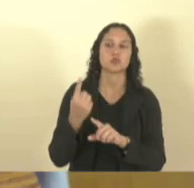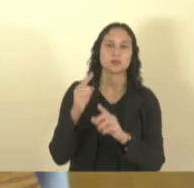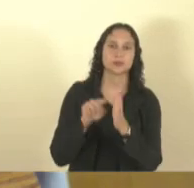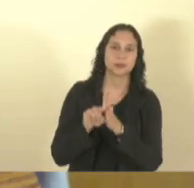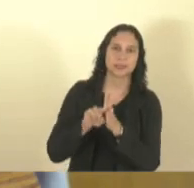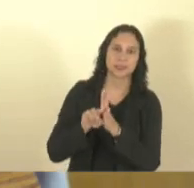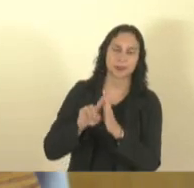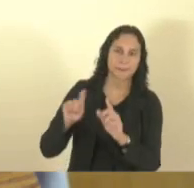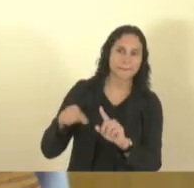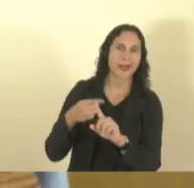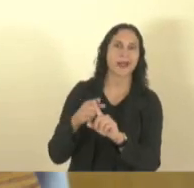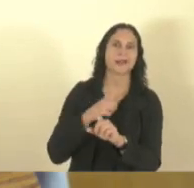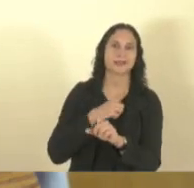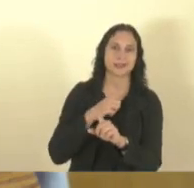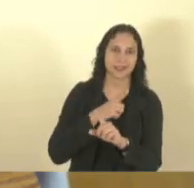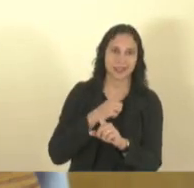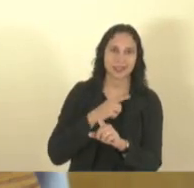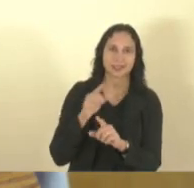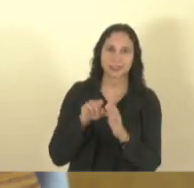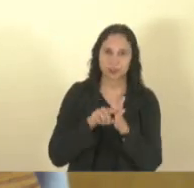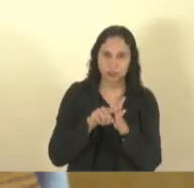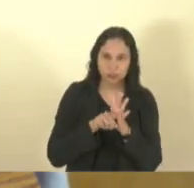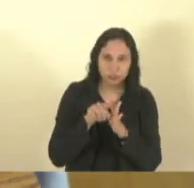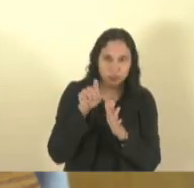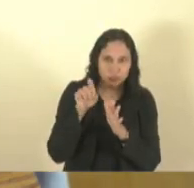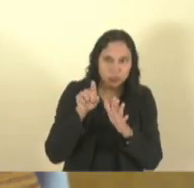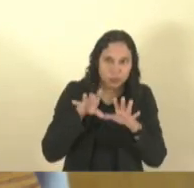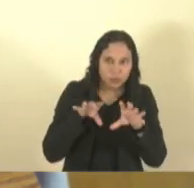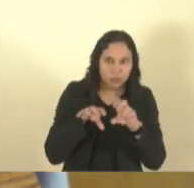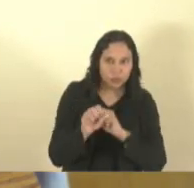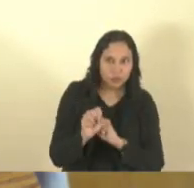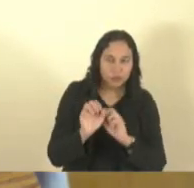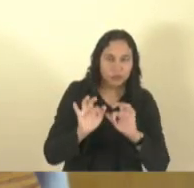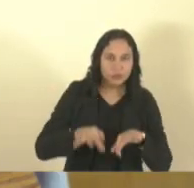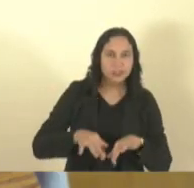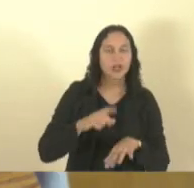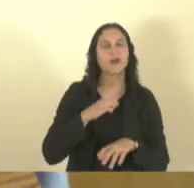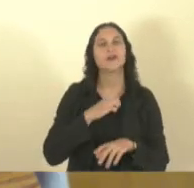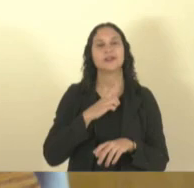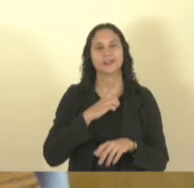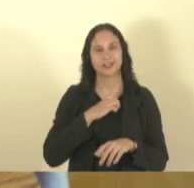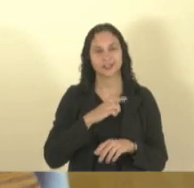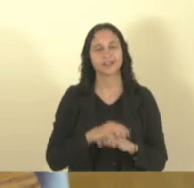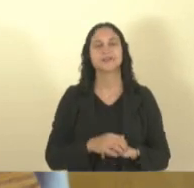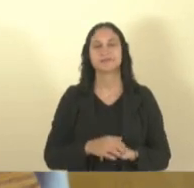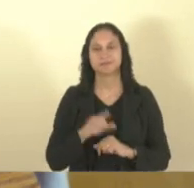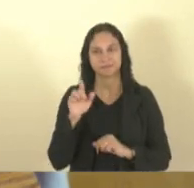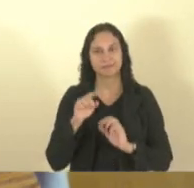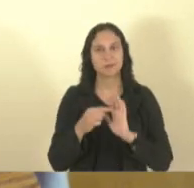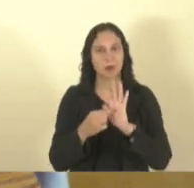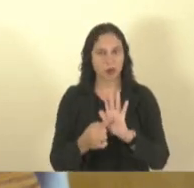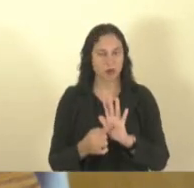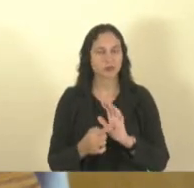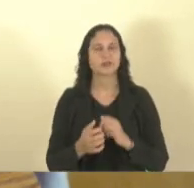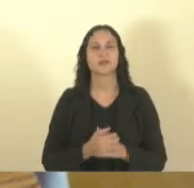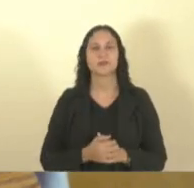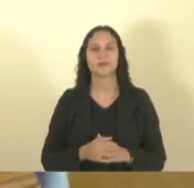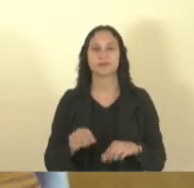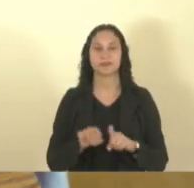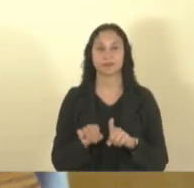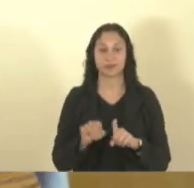observado aí nesse estudo, no trabalho de conclusão da especialização dos nossos amigos. E a carreira